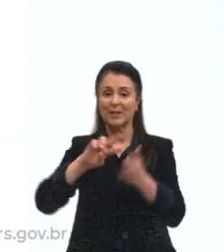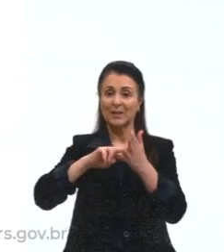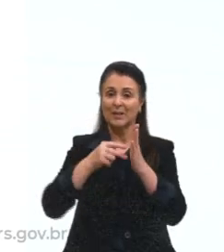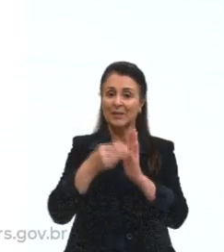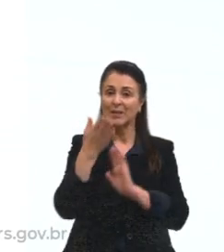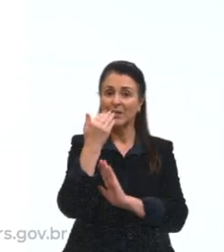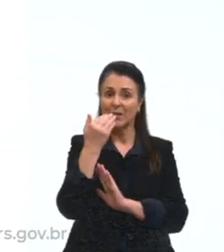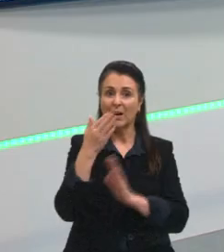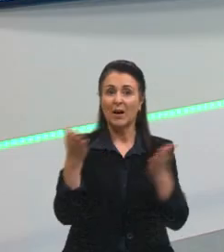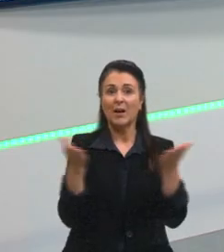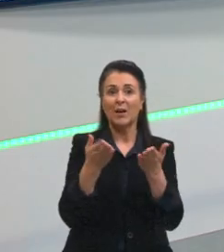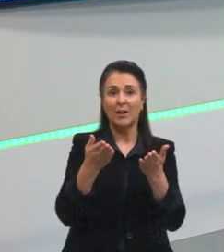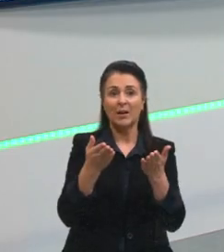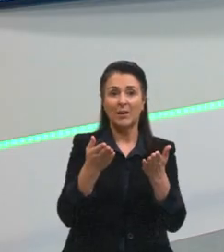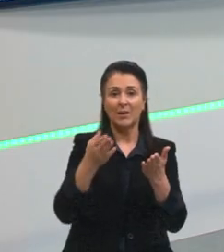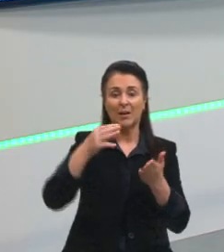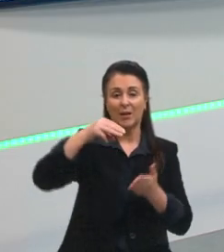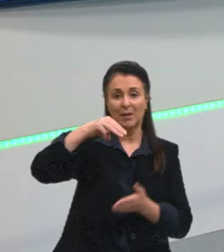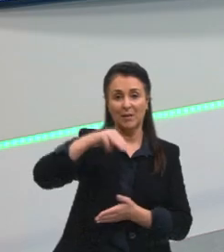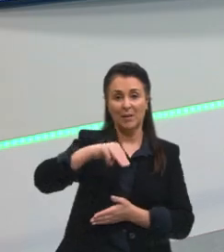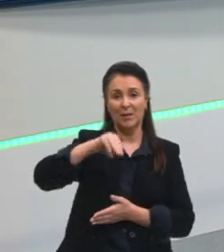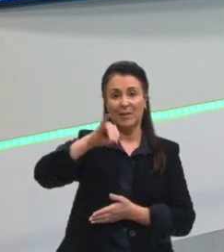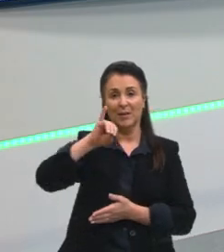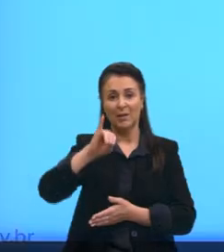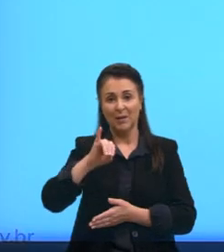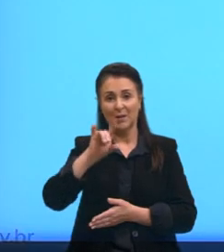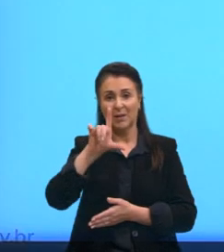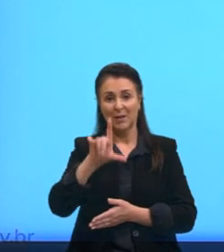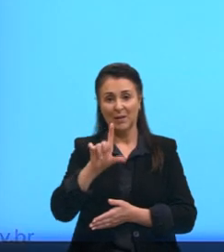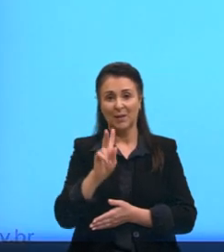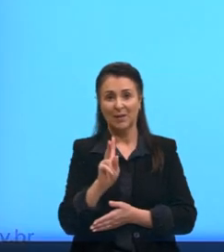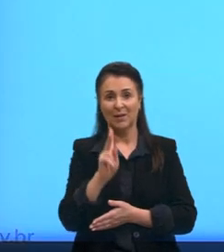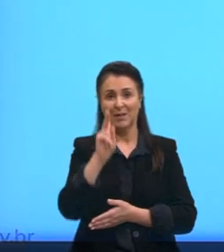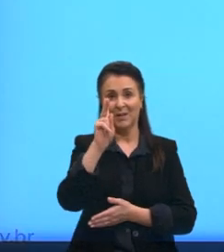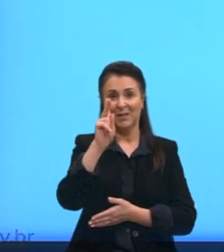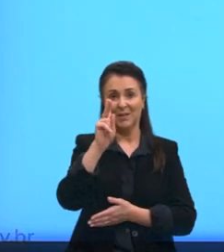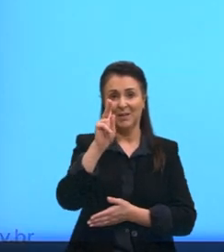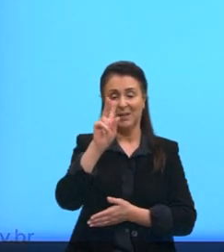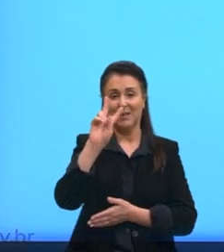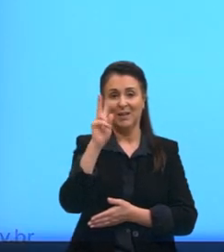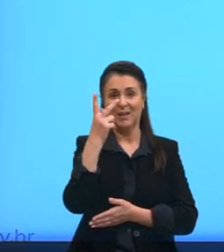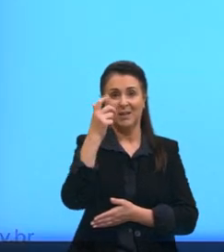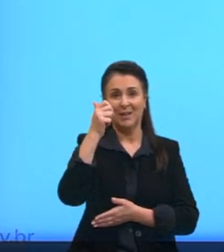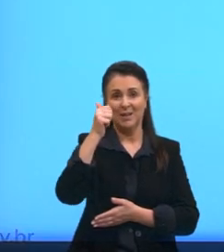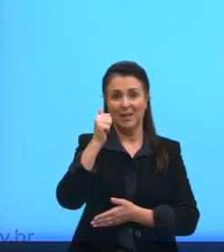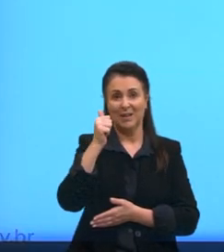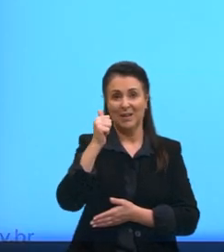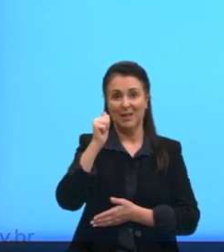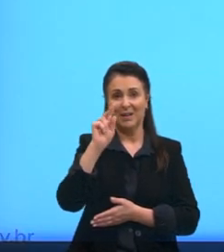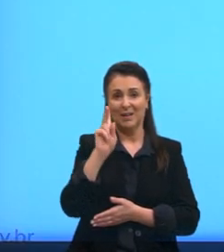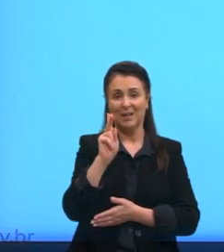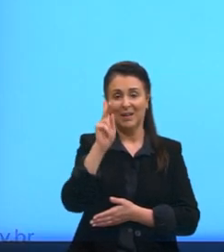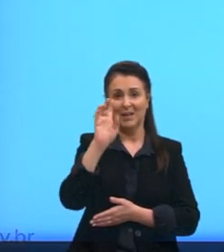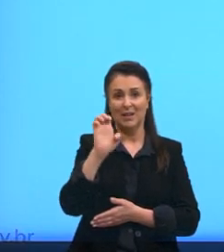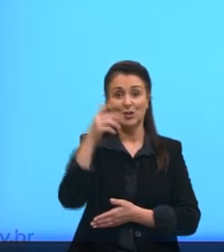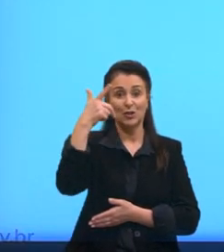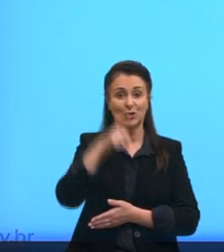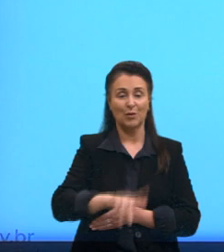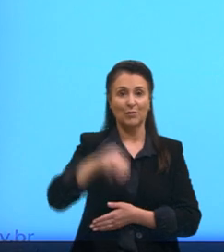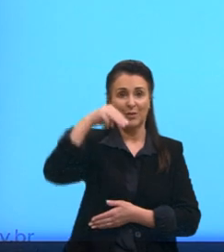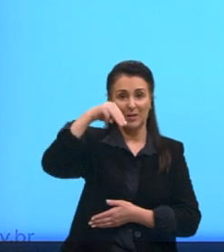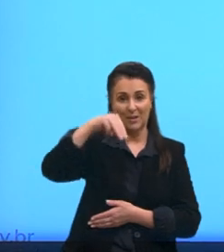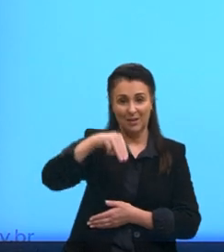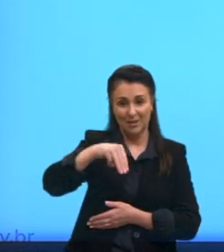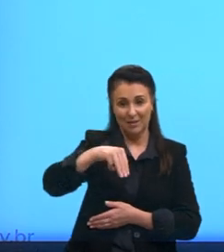milk shake e a milk shake Milk vou soletrar m